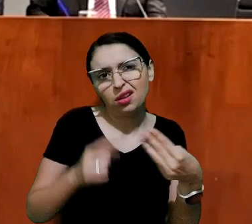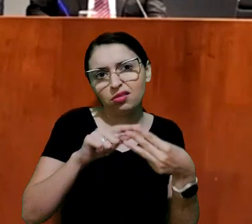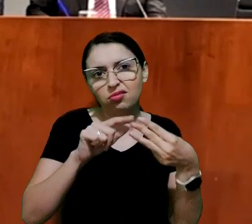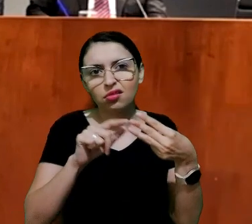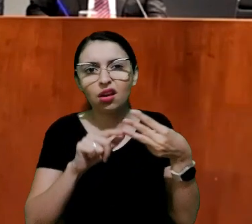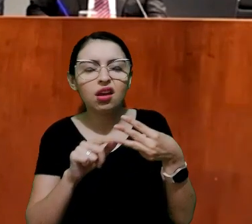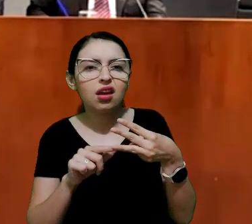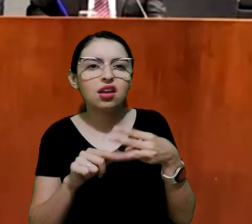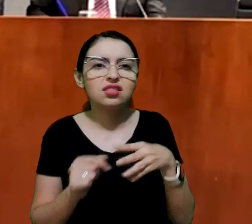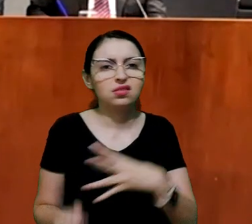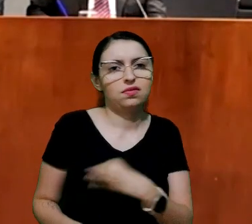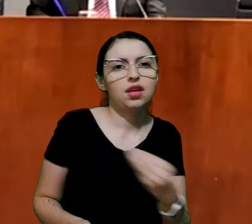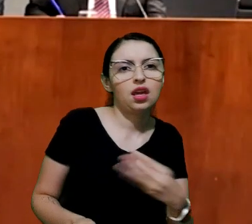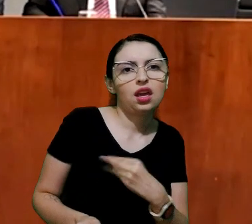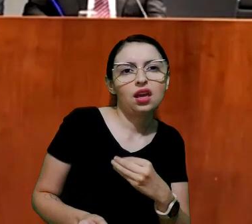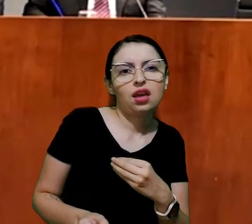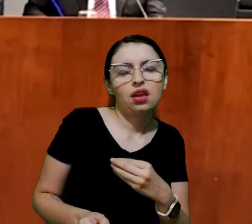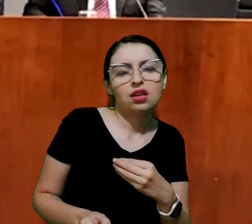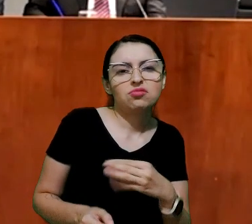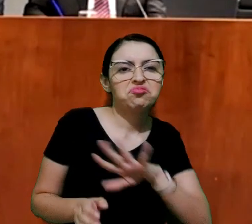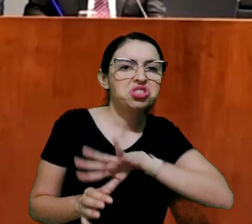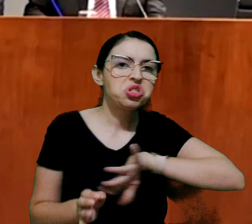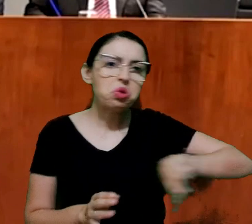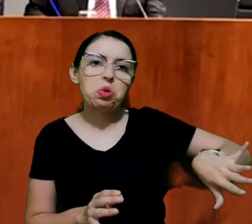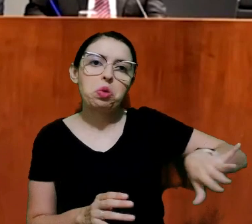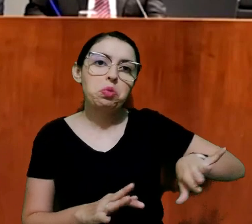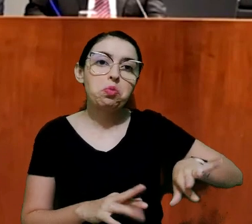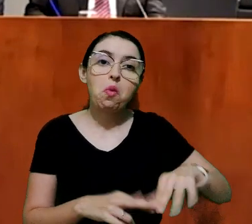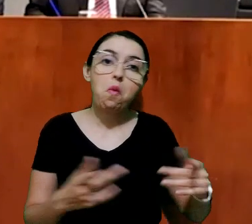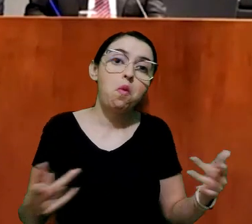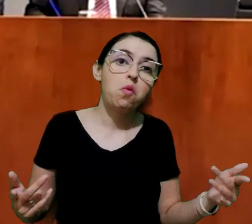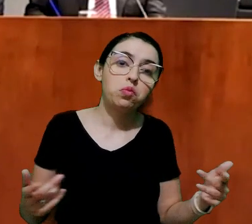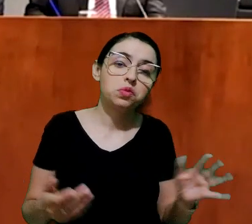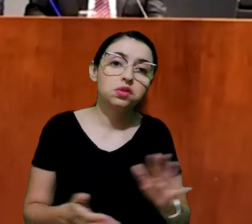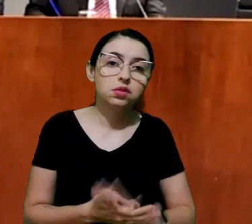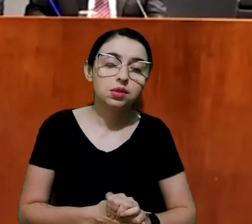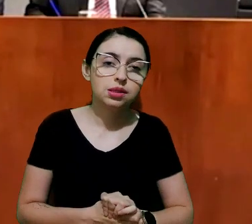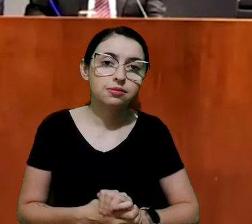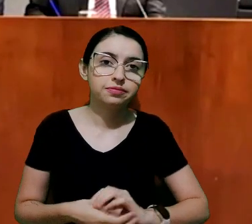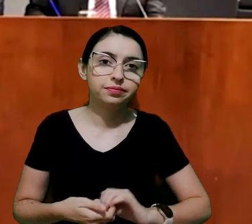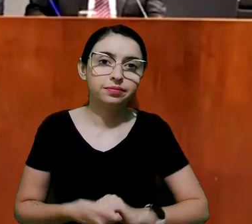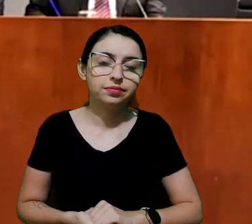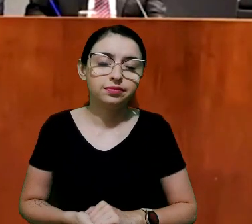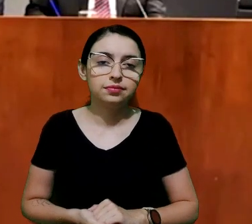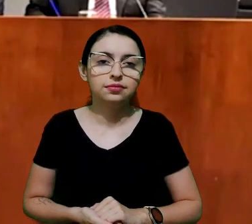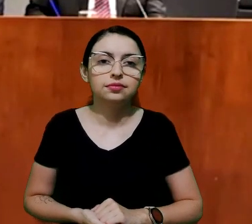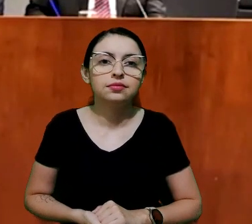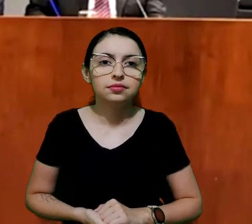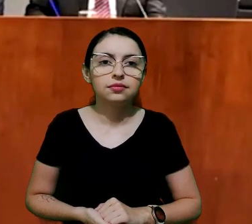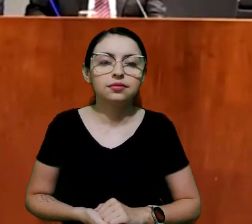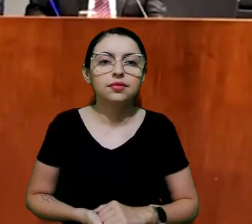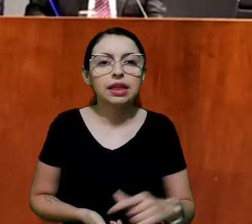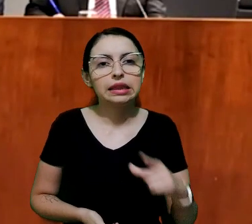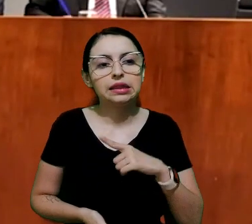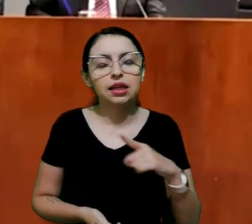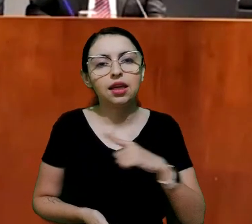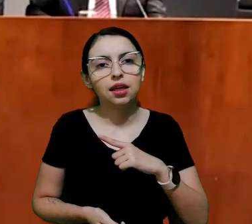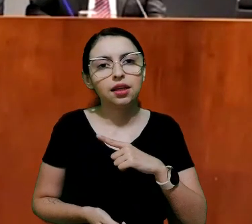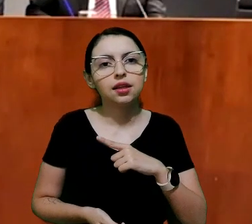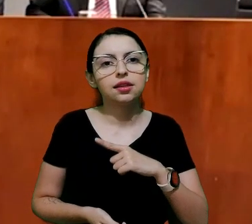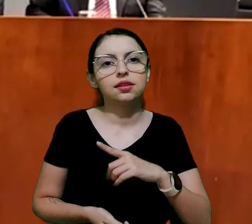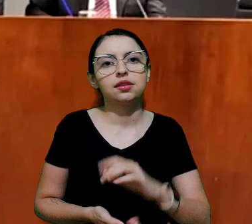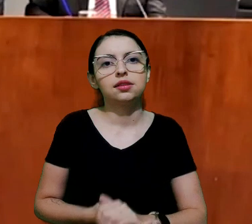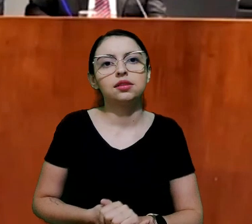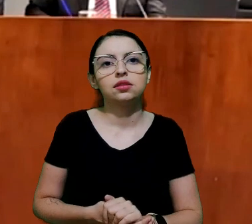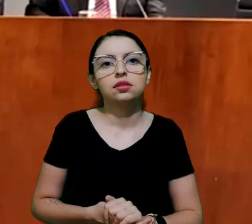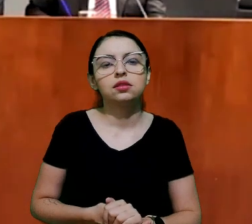de outros que não são contemplados naquela situação empresarial que está posta em